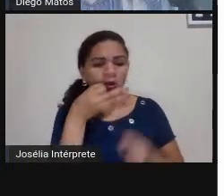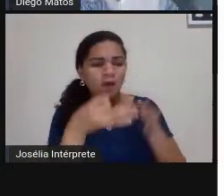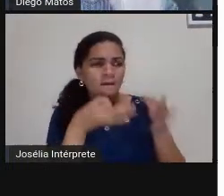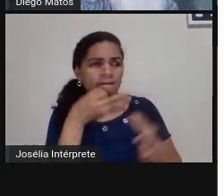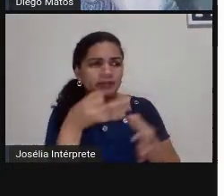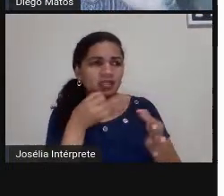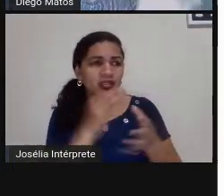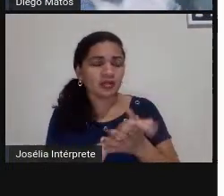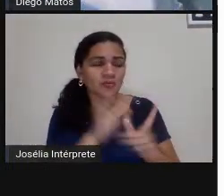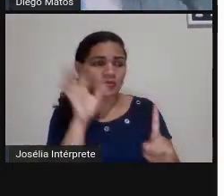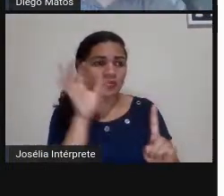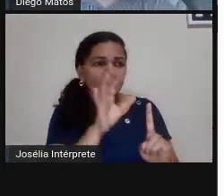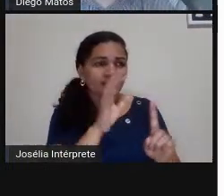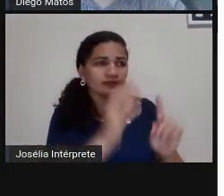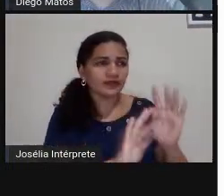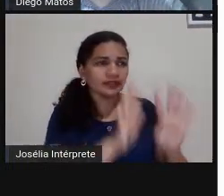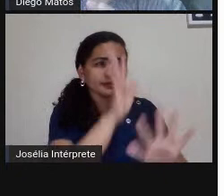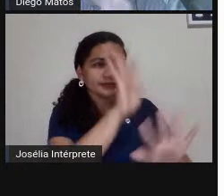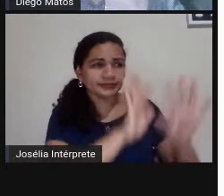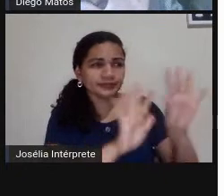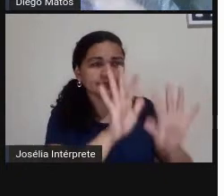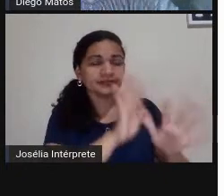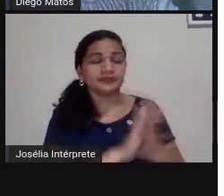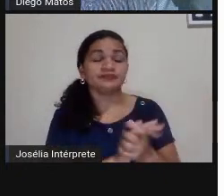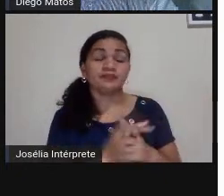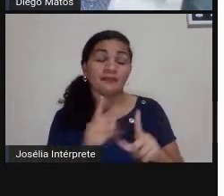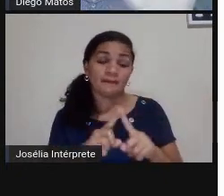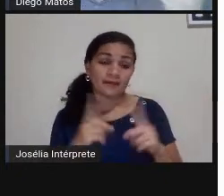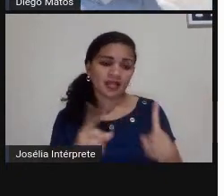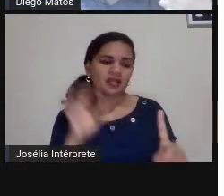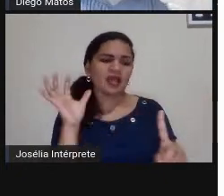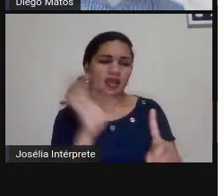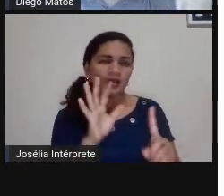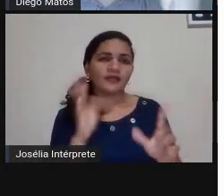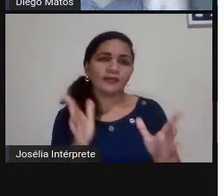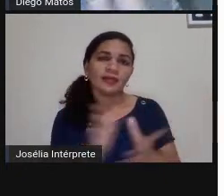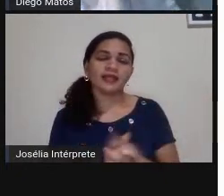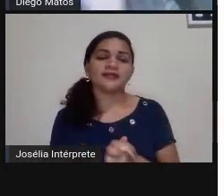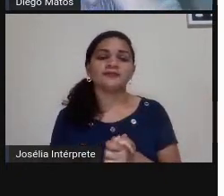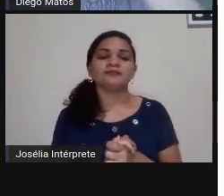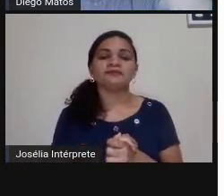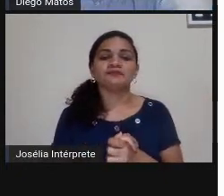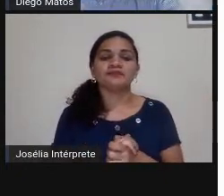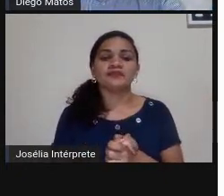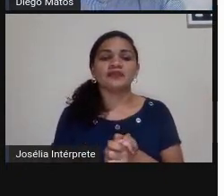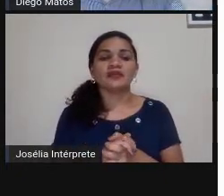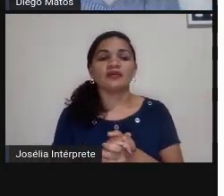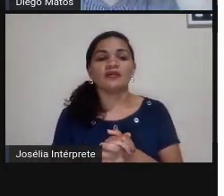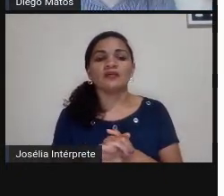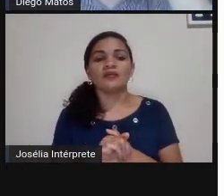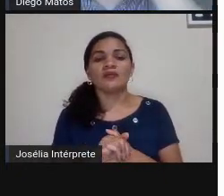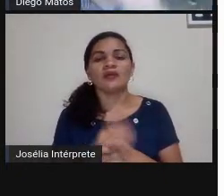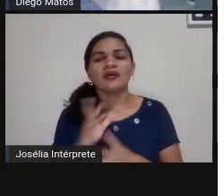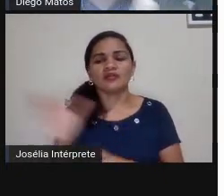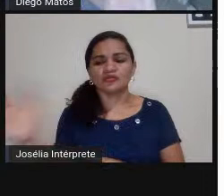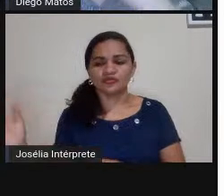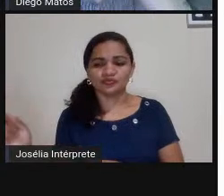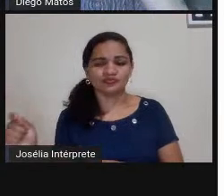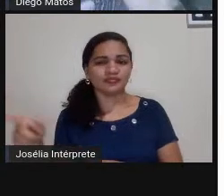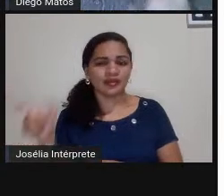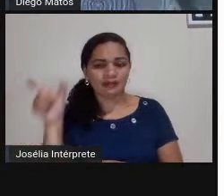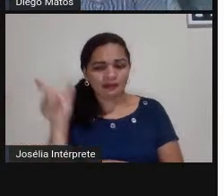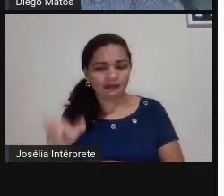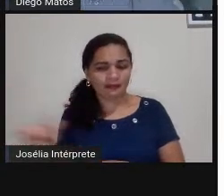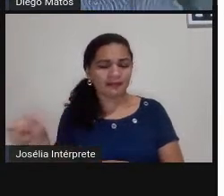visual mais fato era um tipo de impacto então muita das vezes quando vem alguém dizendo assim olha a